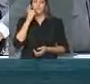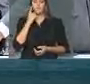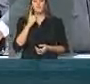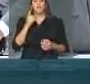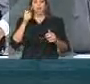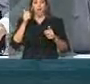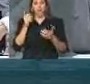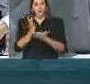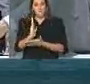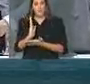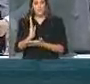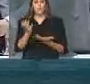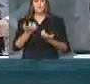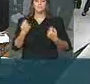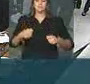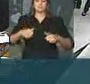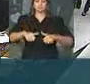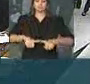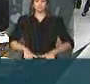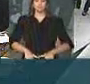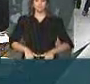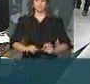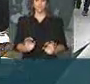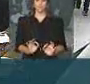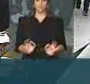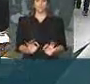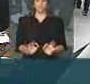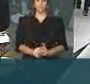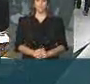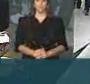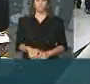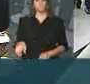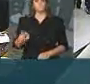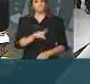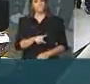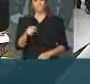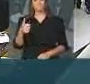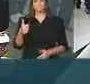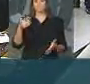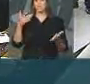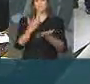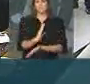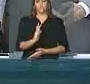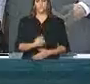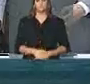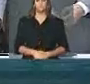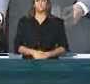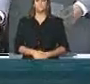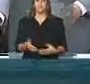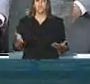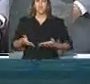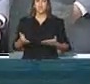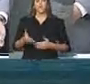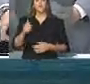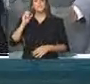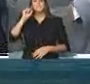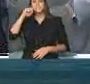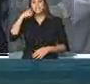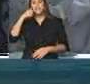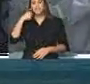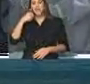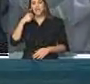permaneçam como se encontram aprovado na câmara dos deputados em votação no senado federal